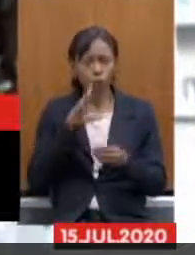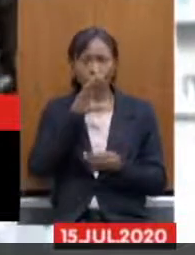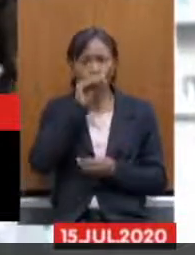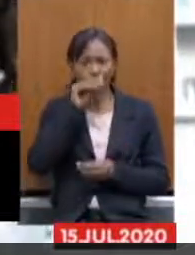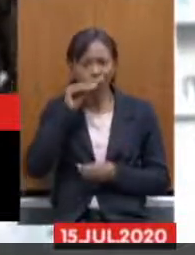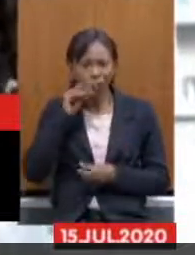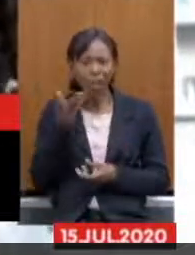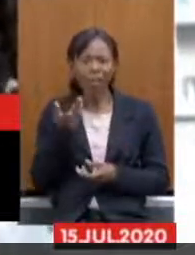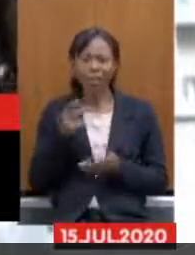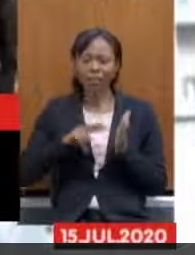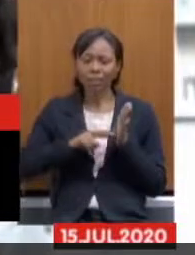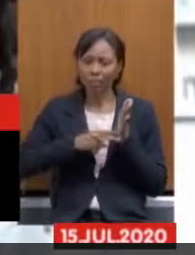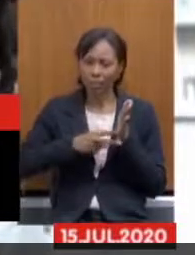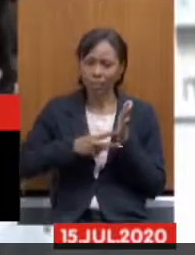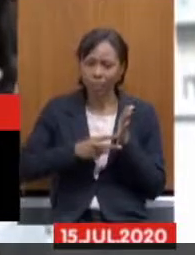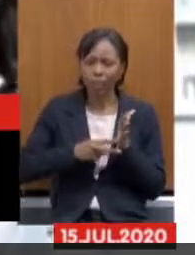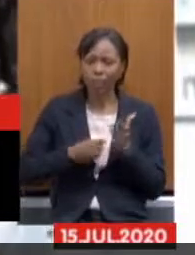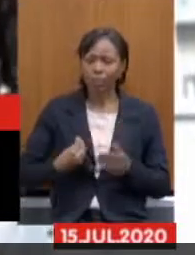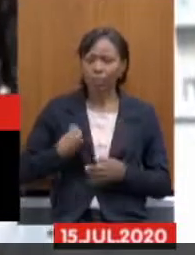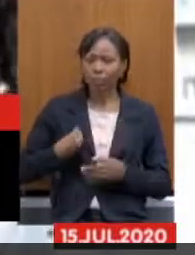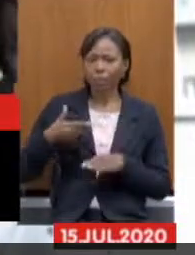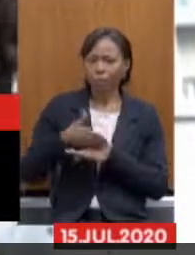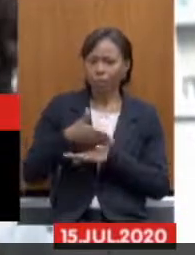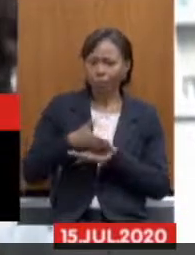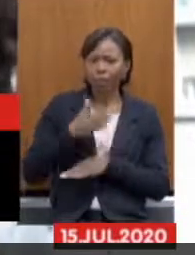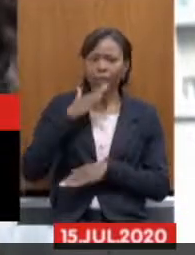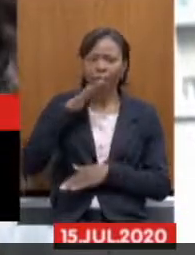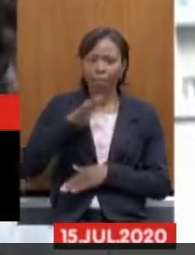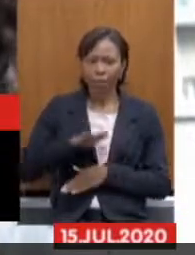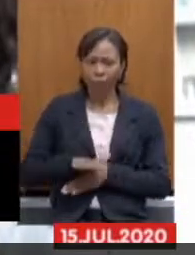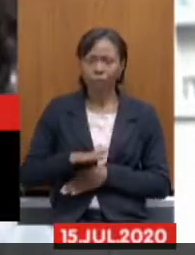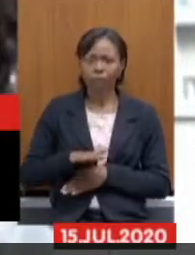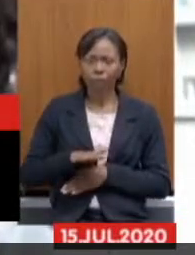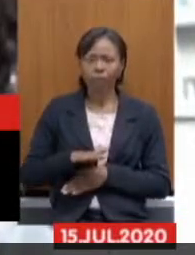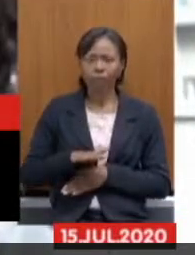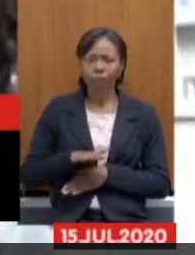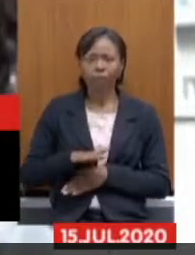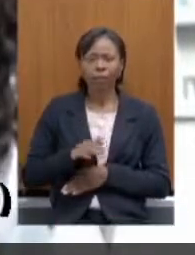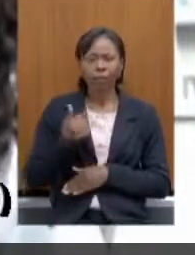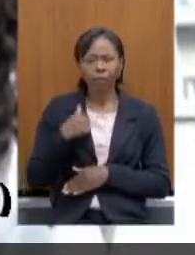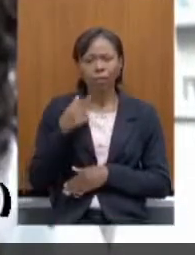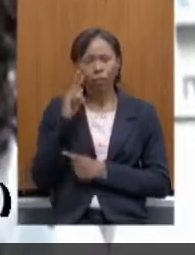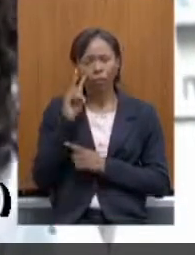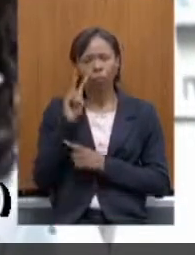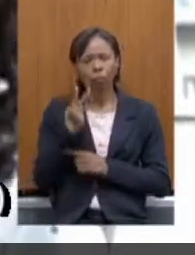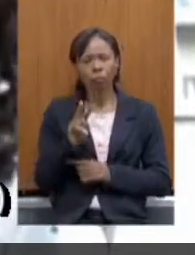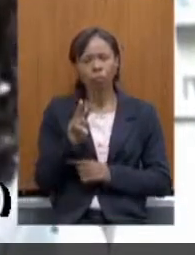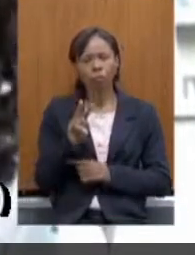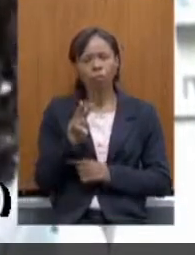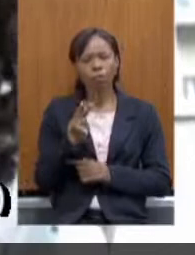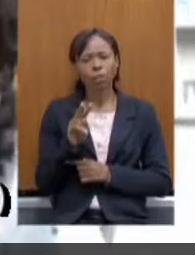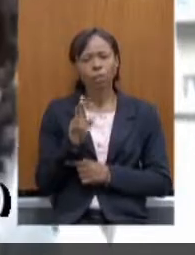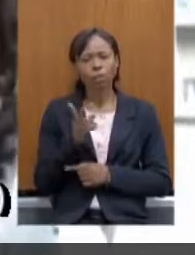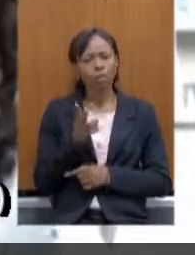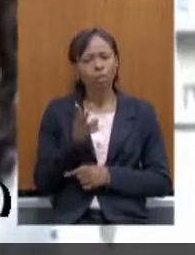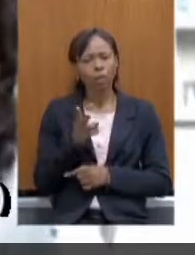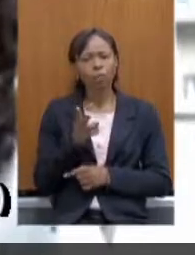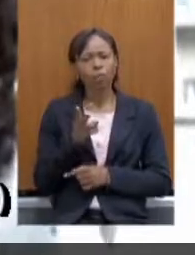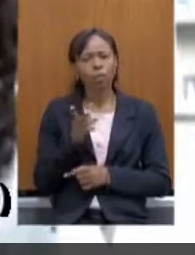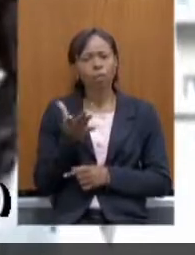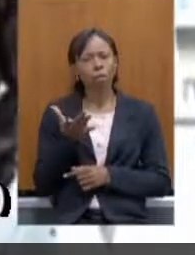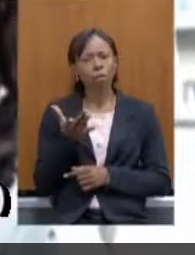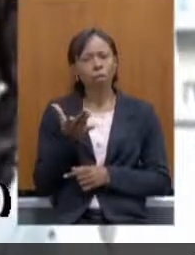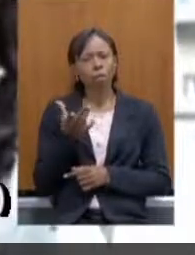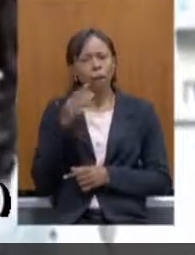servidores sindicalistas participar dessa tarde tem acompanhado de perto nesse